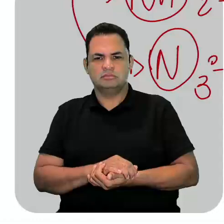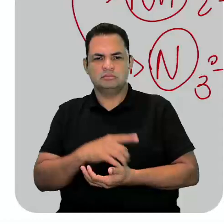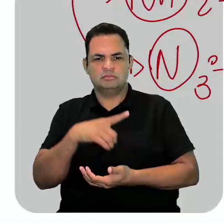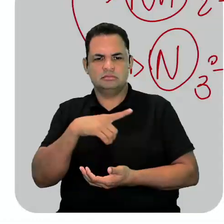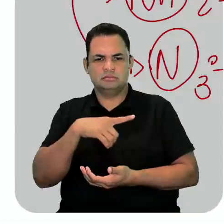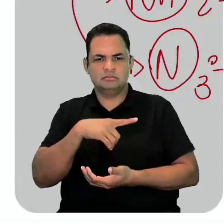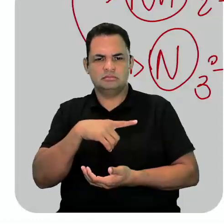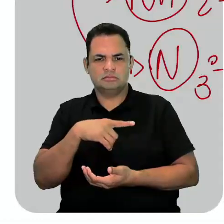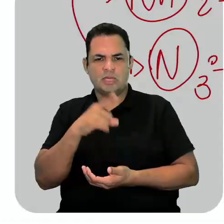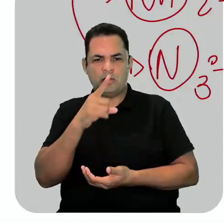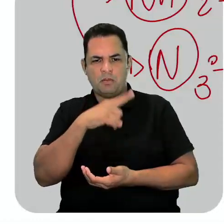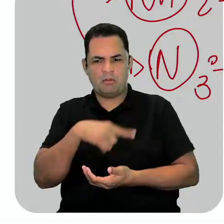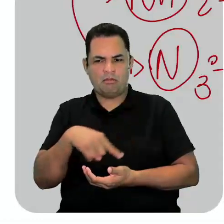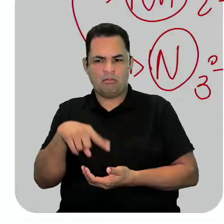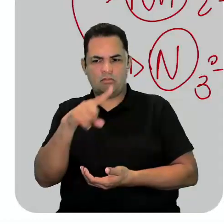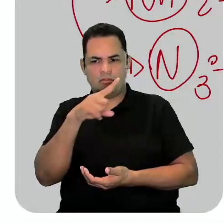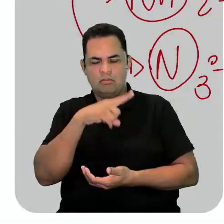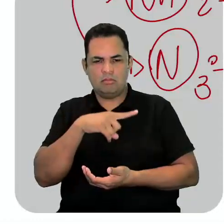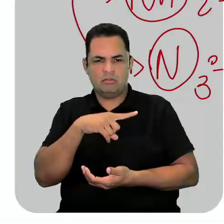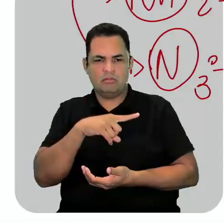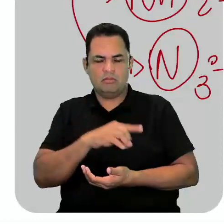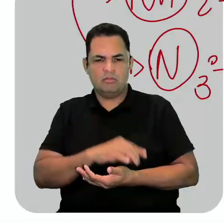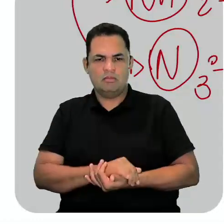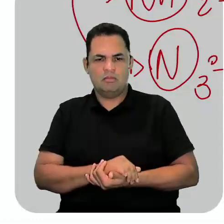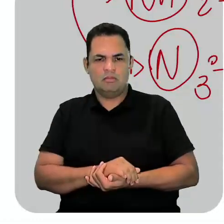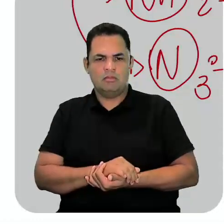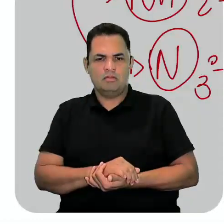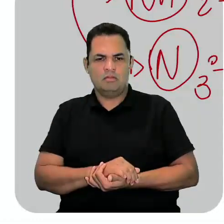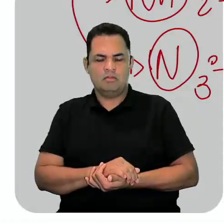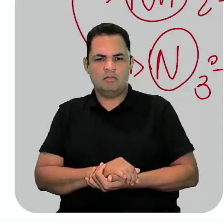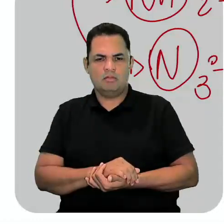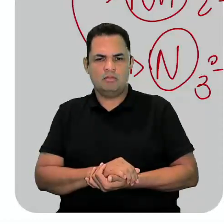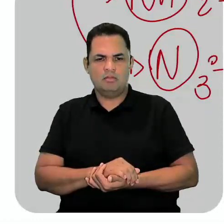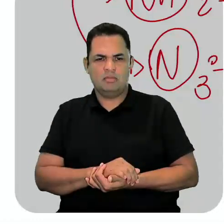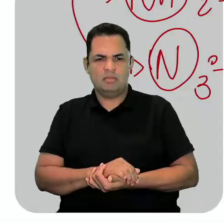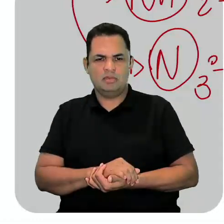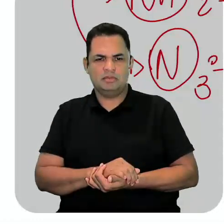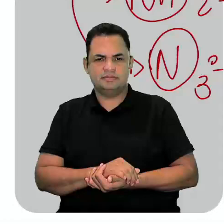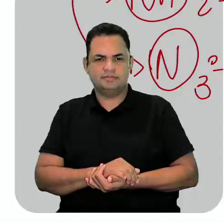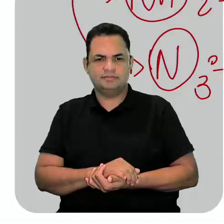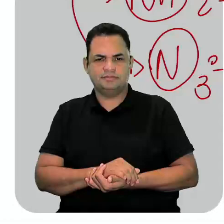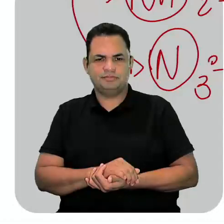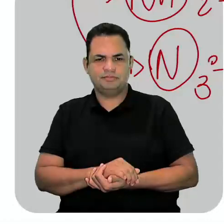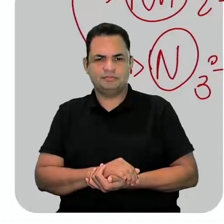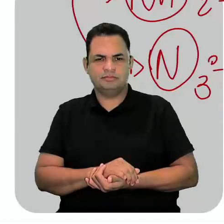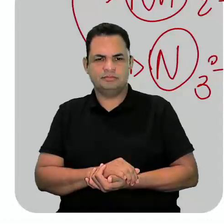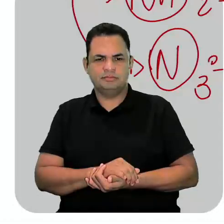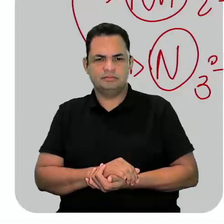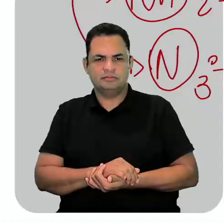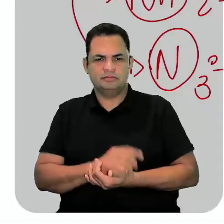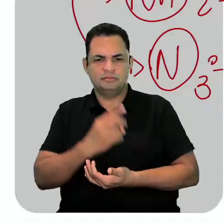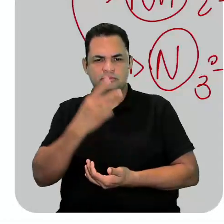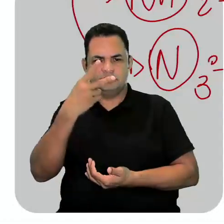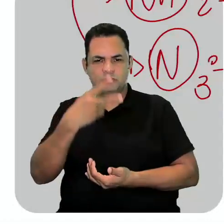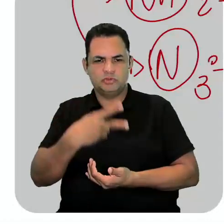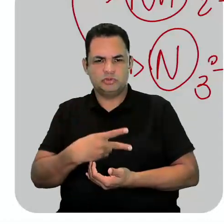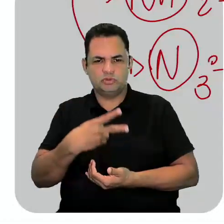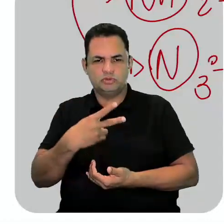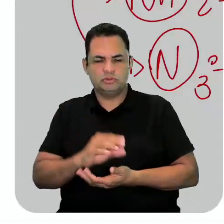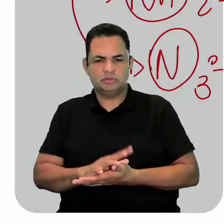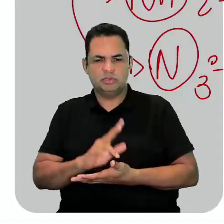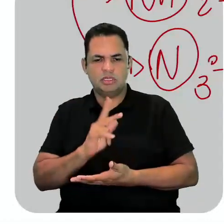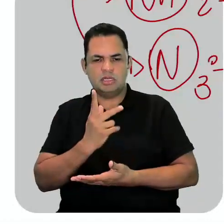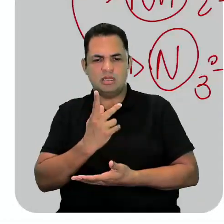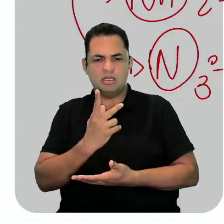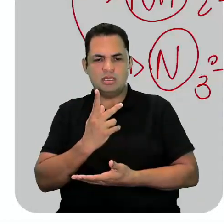cadeia cíclica. Observem essa parte aqui. Onde nós temos a presença de 2 heteroátomos